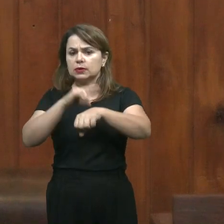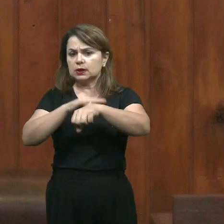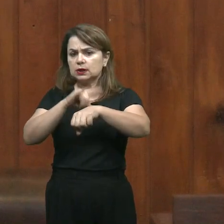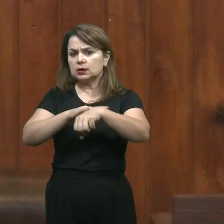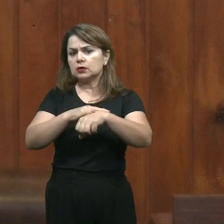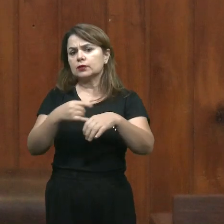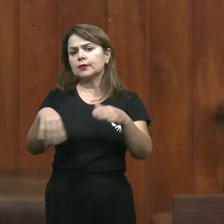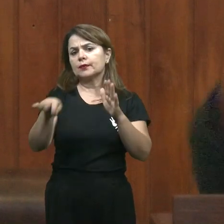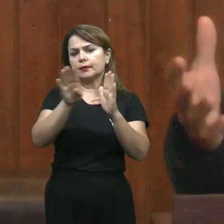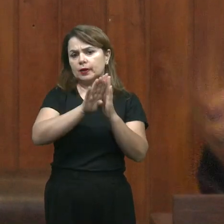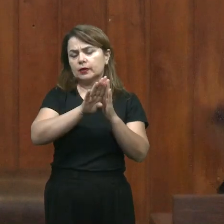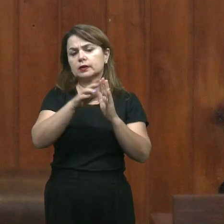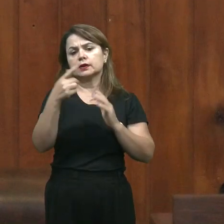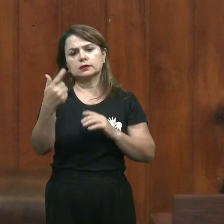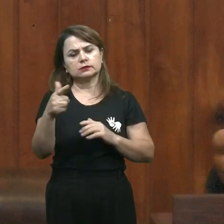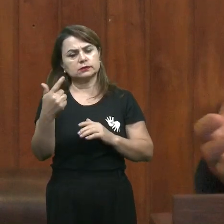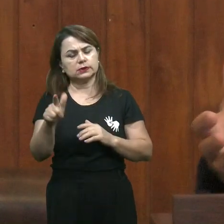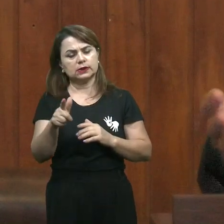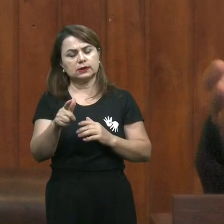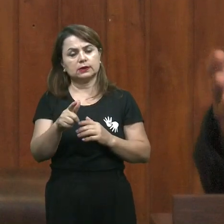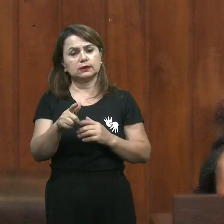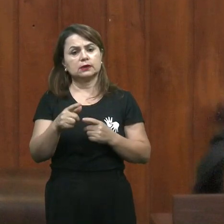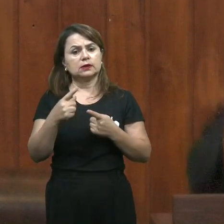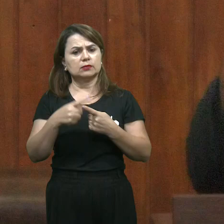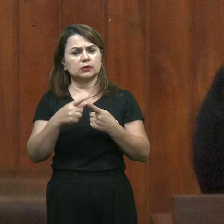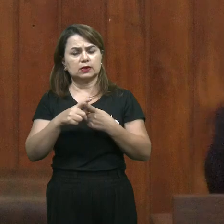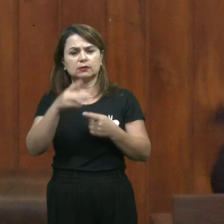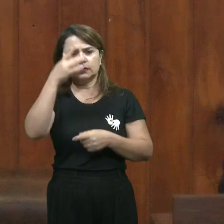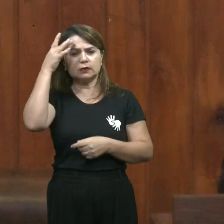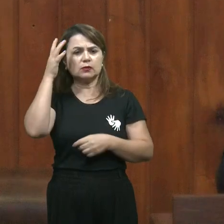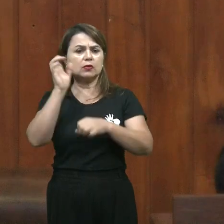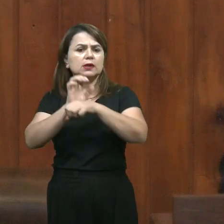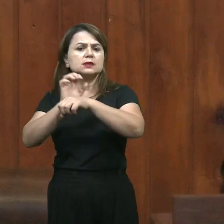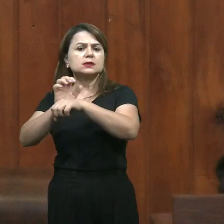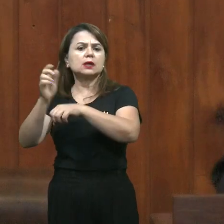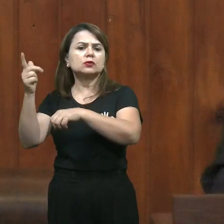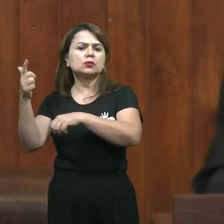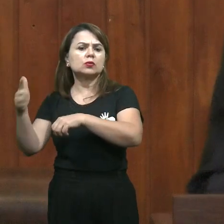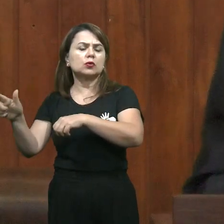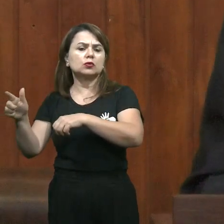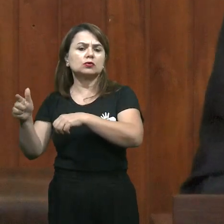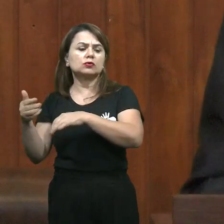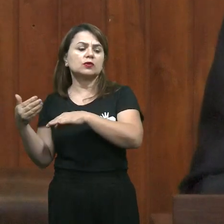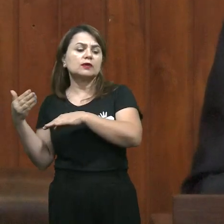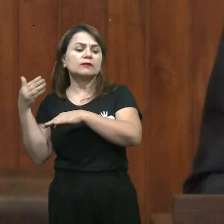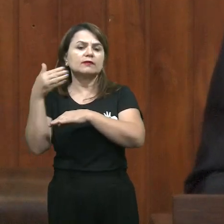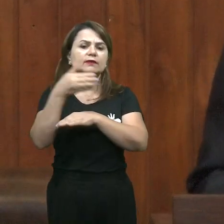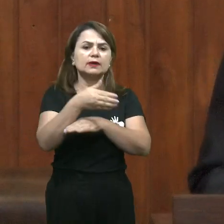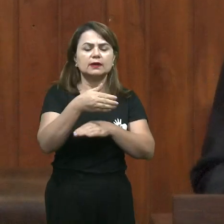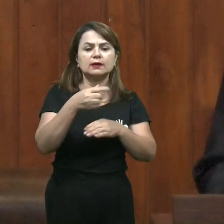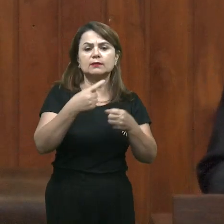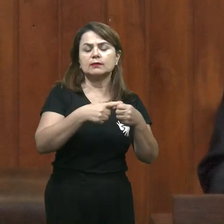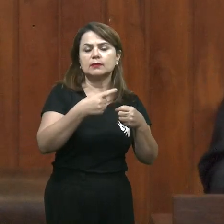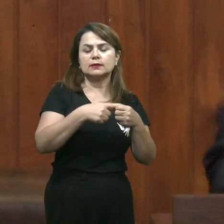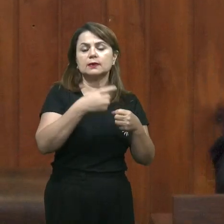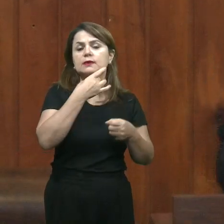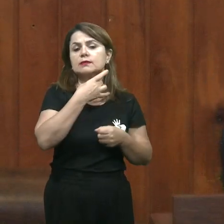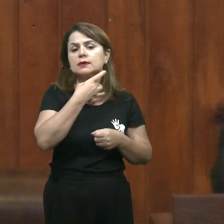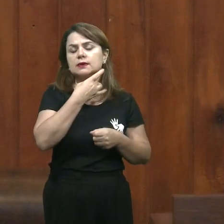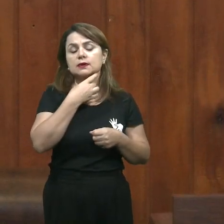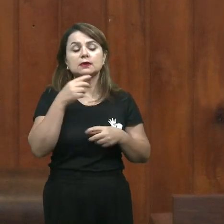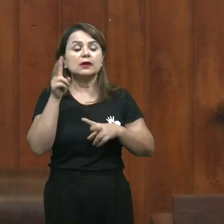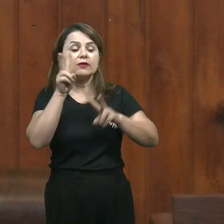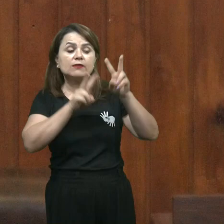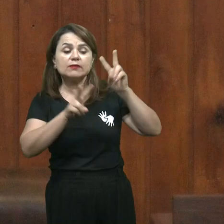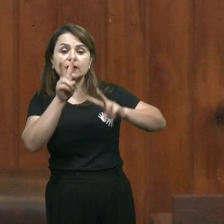desapropriados para um ser humano que vem de outro estado de uma outra cidade que passa por Marília vai levar uma imagem do município de Marília de